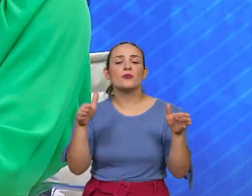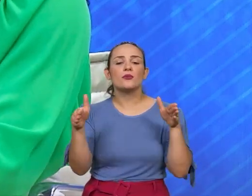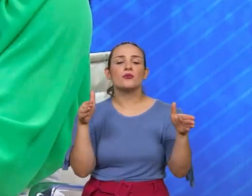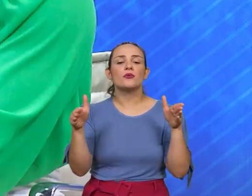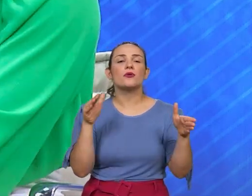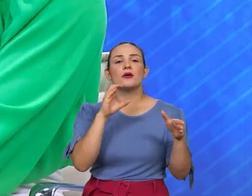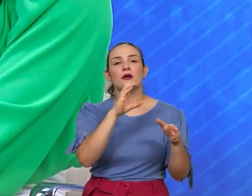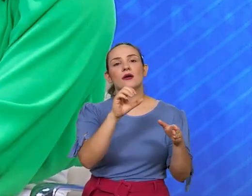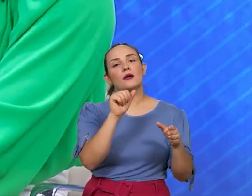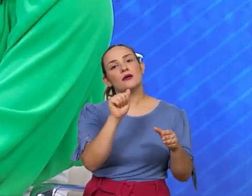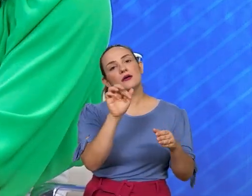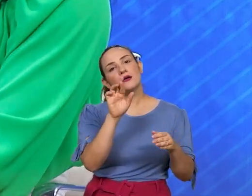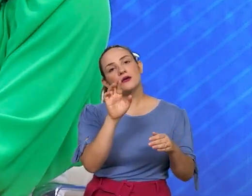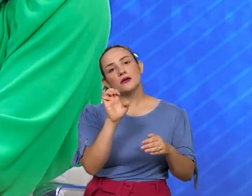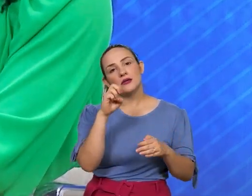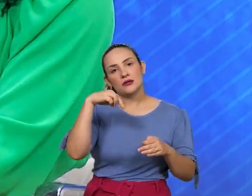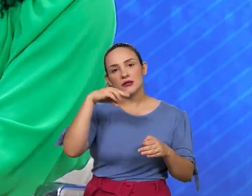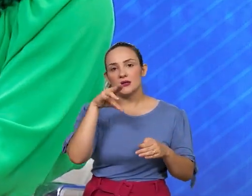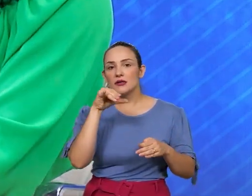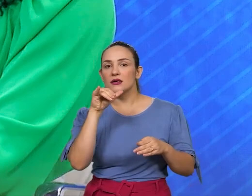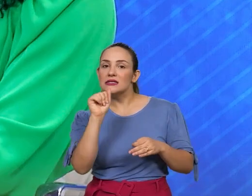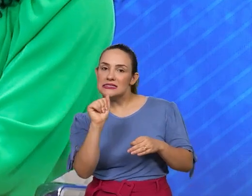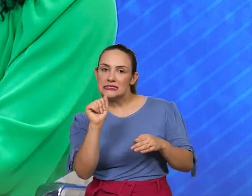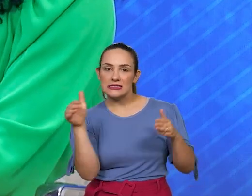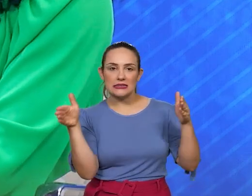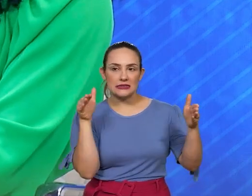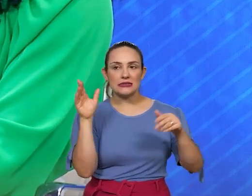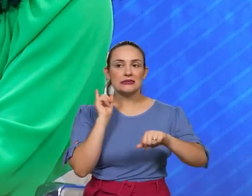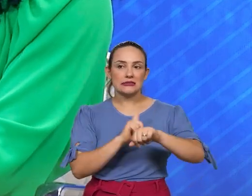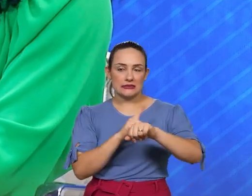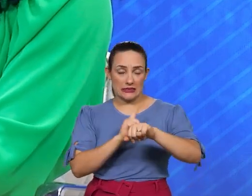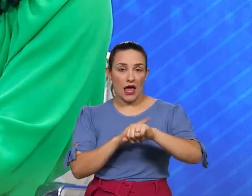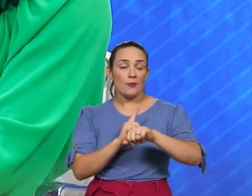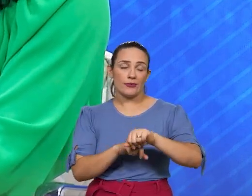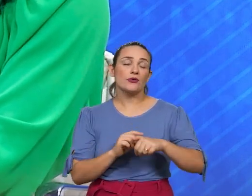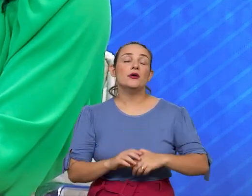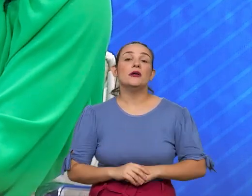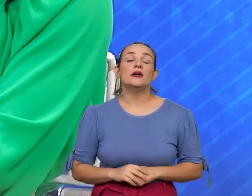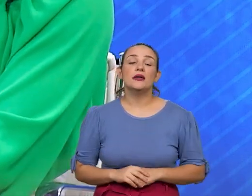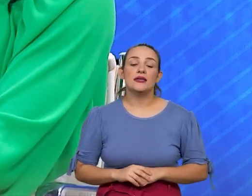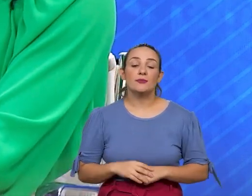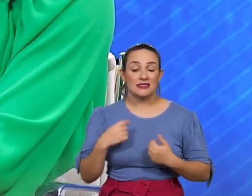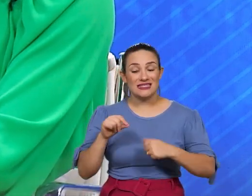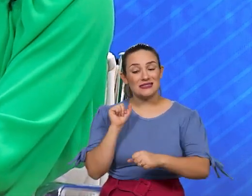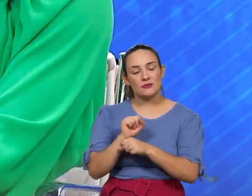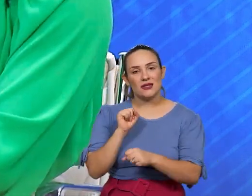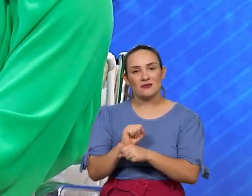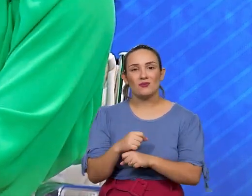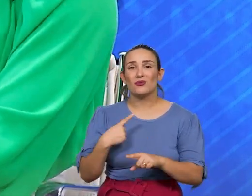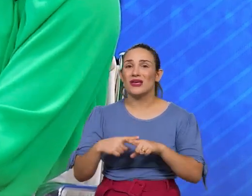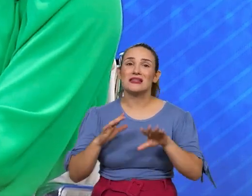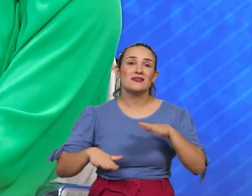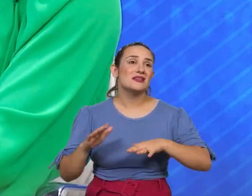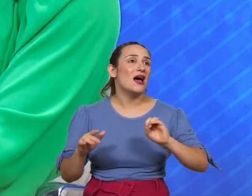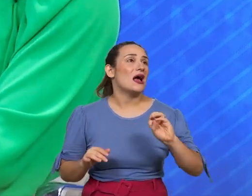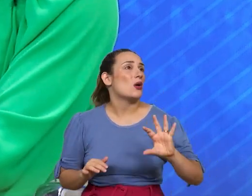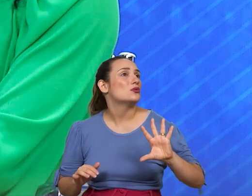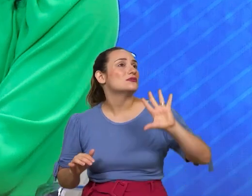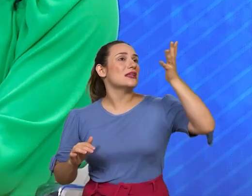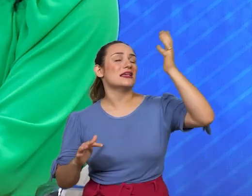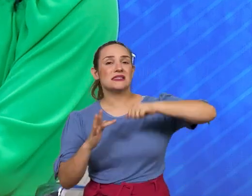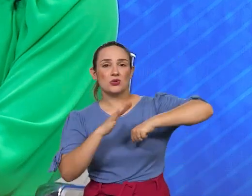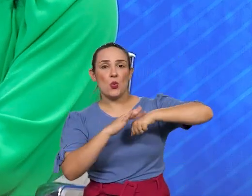por exemplo, porque a doença ela não avisa quando vai chegar, né? Pega desprevenido e muitas vezes, na ansiedade